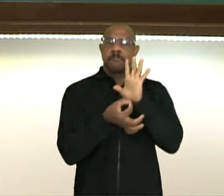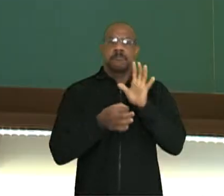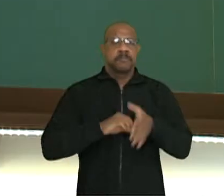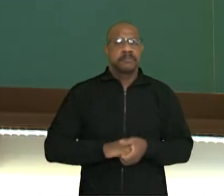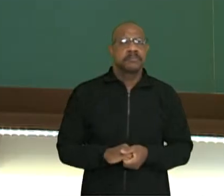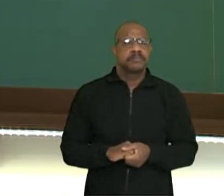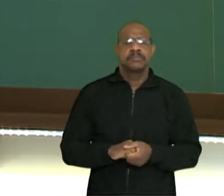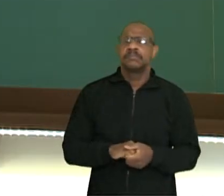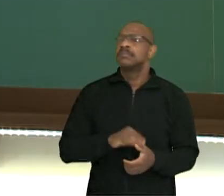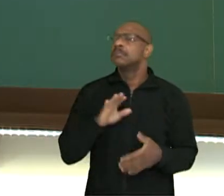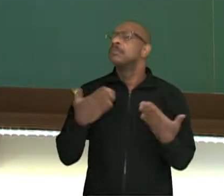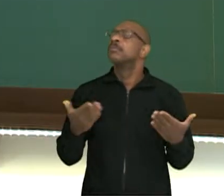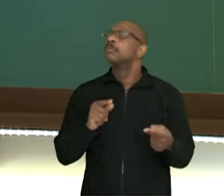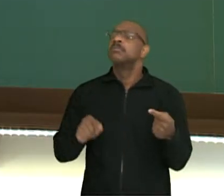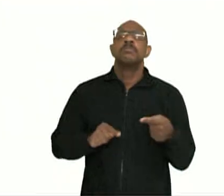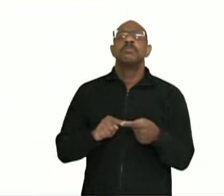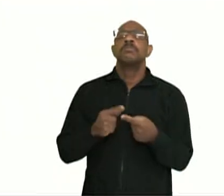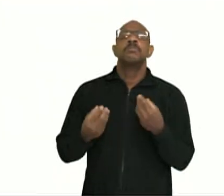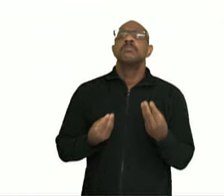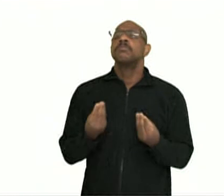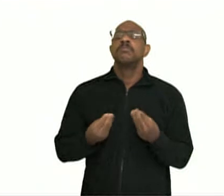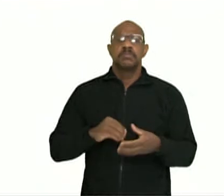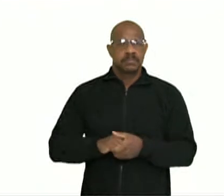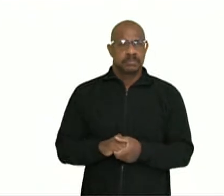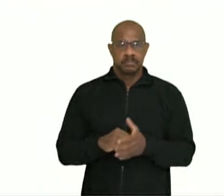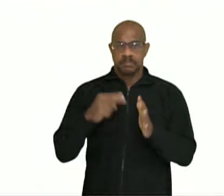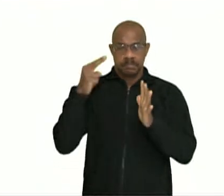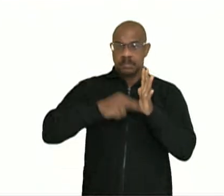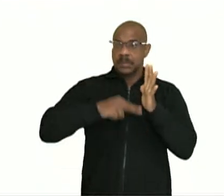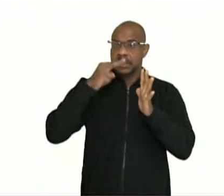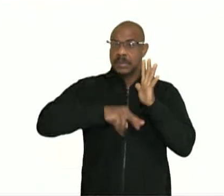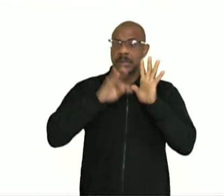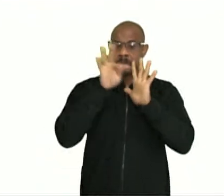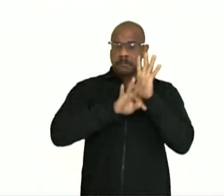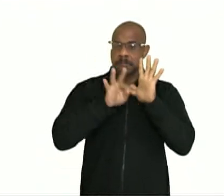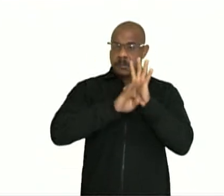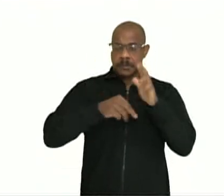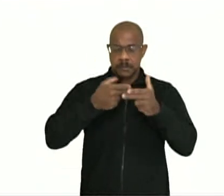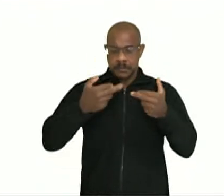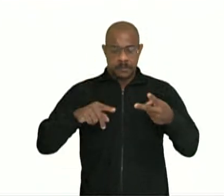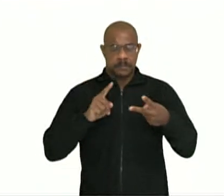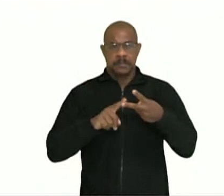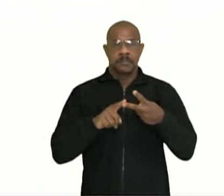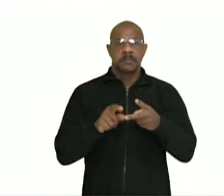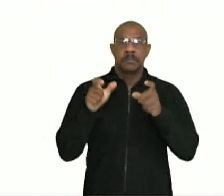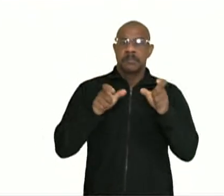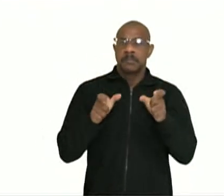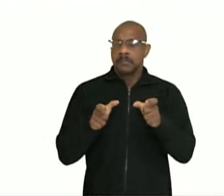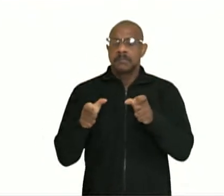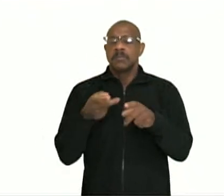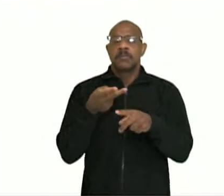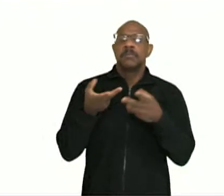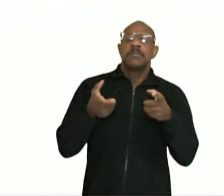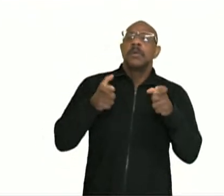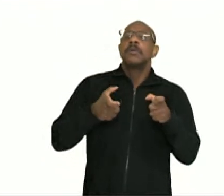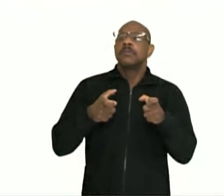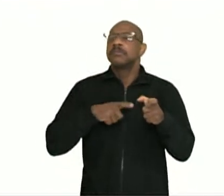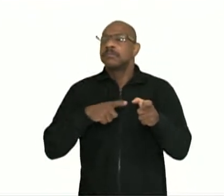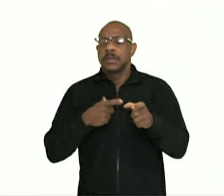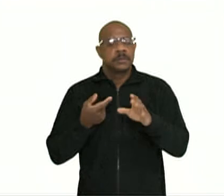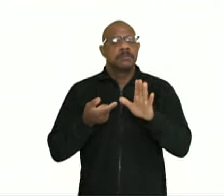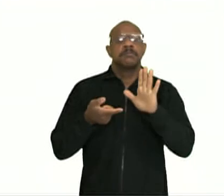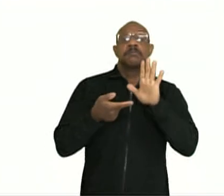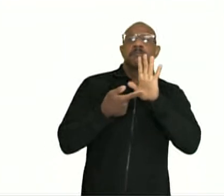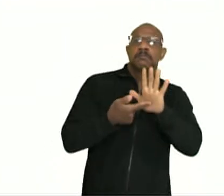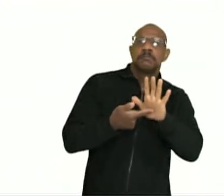Quais os objetivos? Ler um fragmento de artigo de opinião, localizar as informações explícitas e implícitas